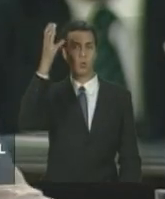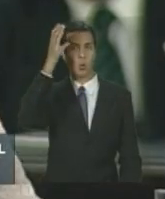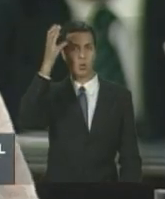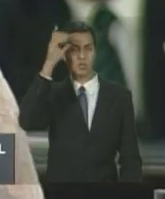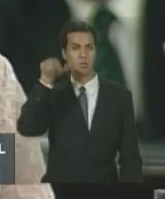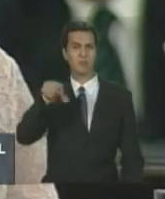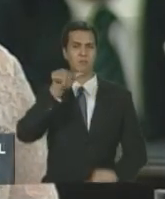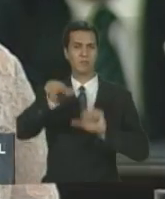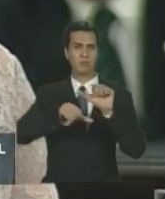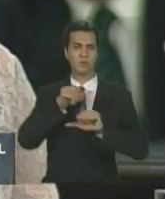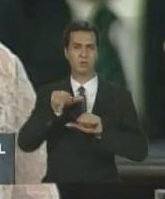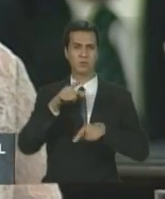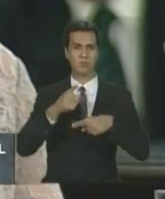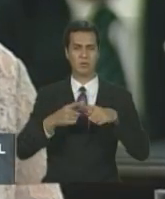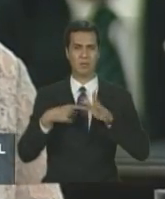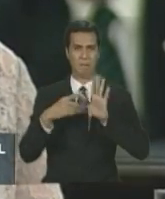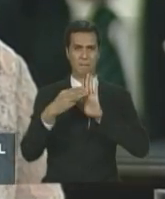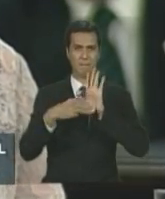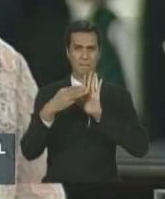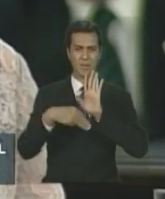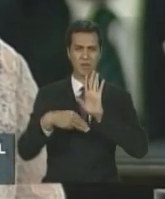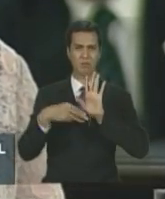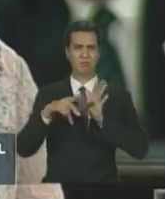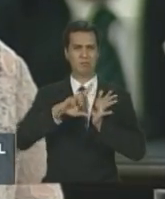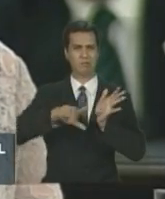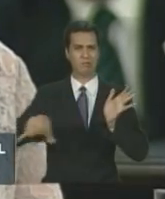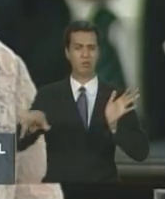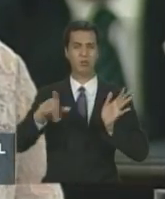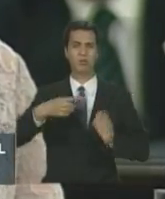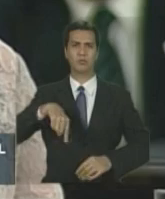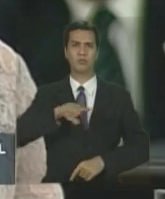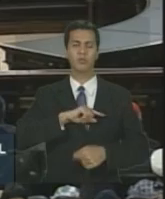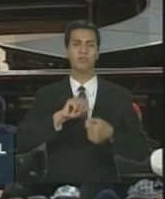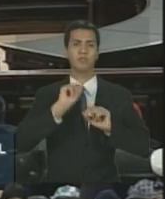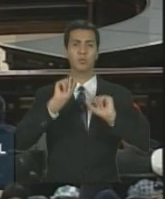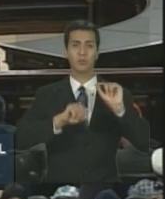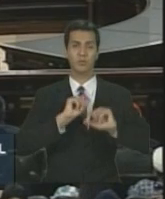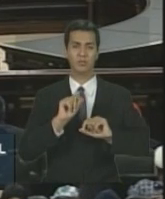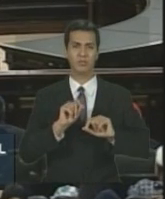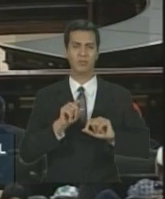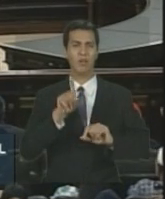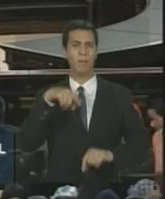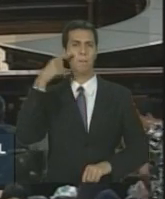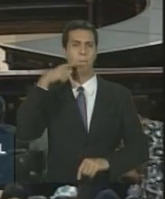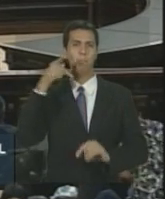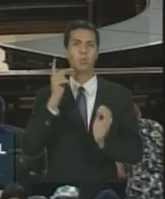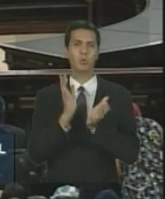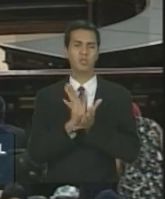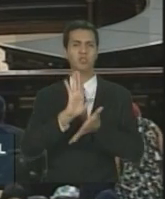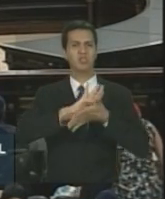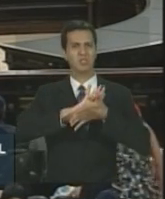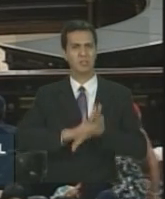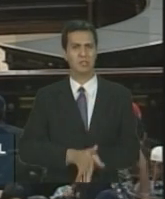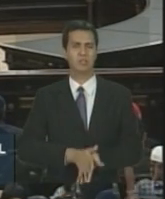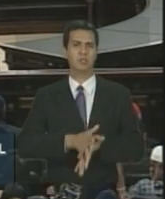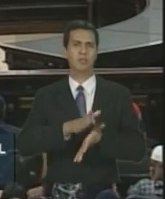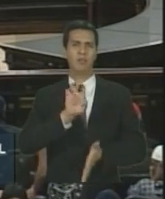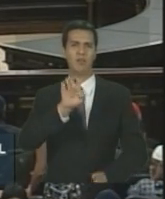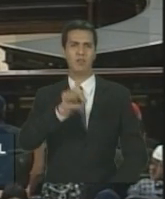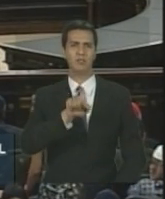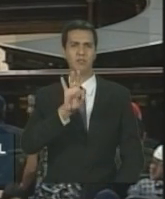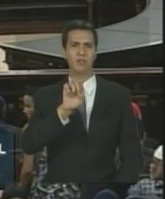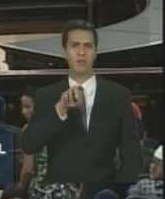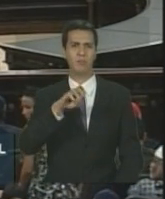de métodos desse tipo, nós estamos fazendo políticas de extermínio.